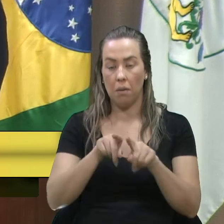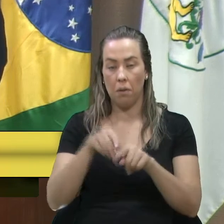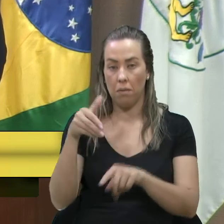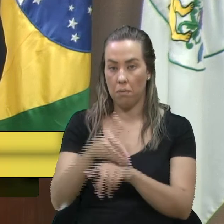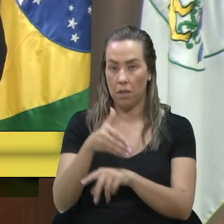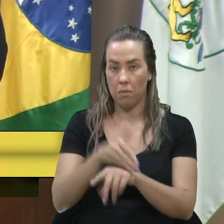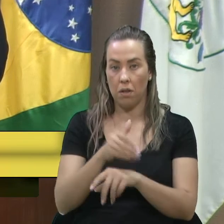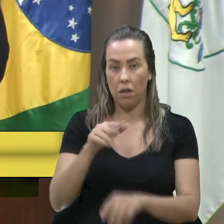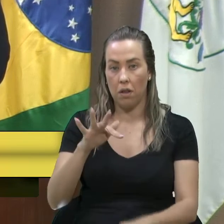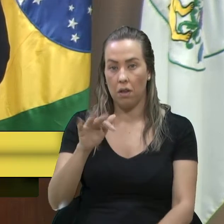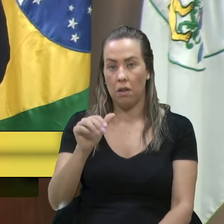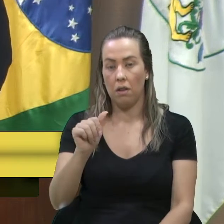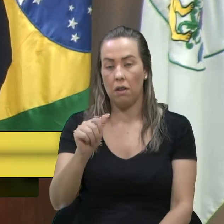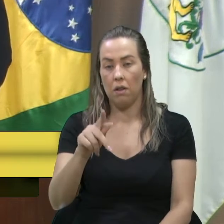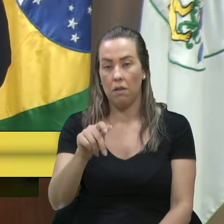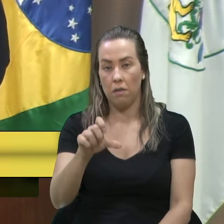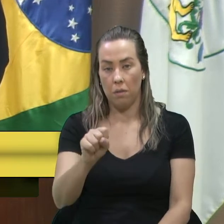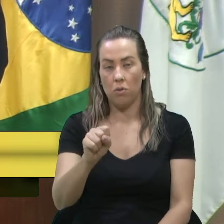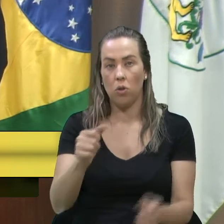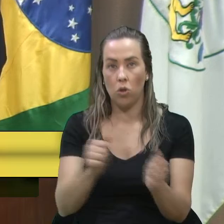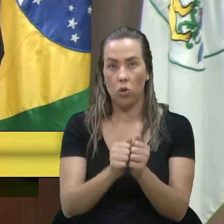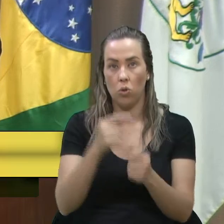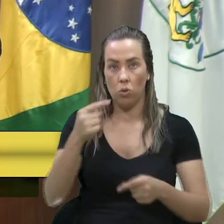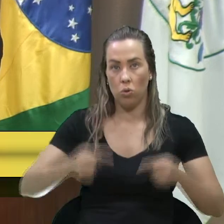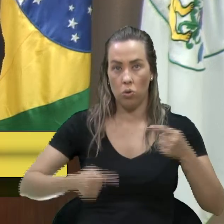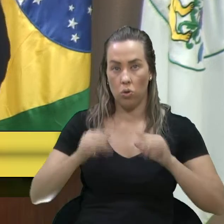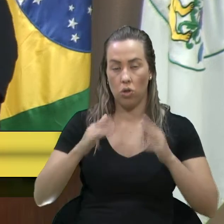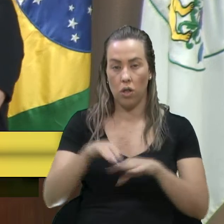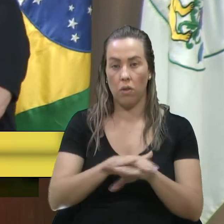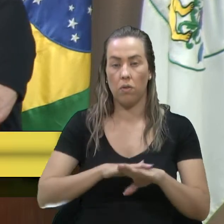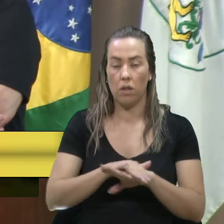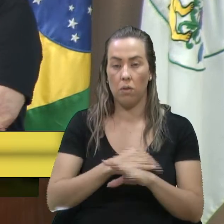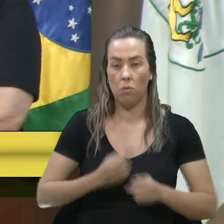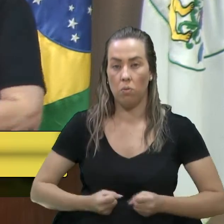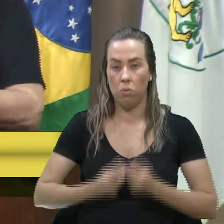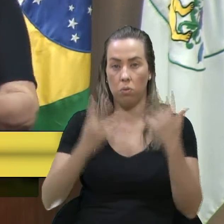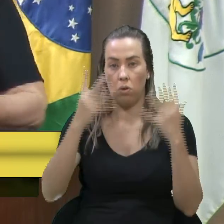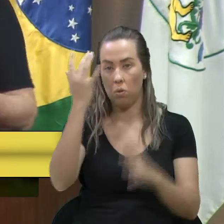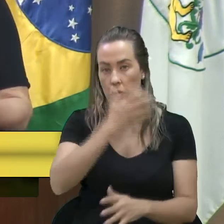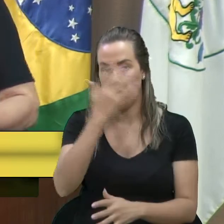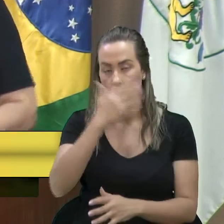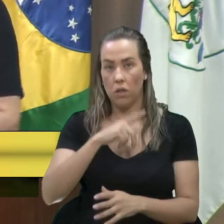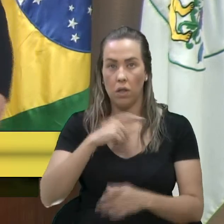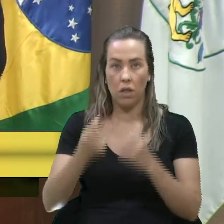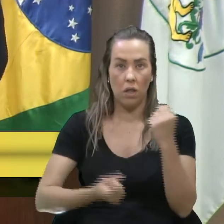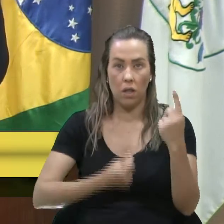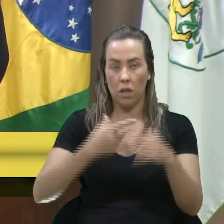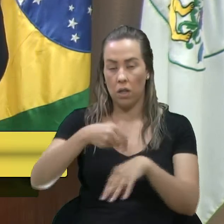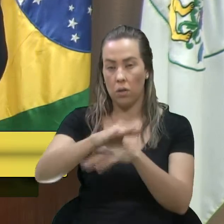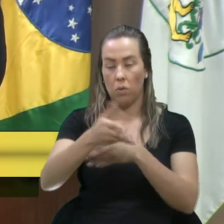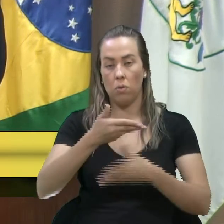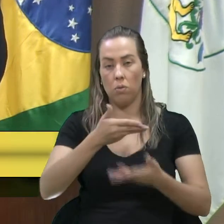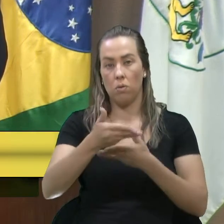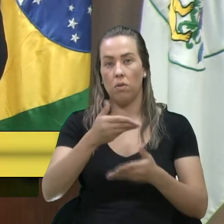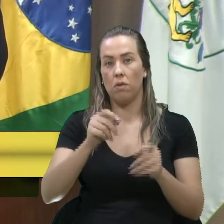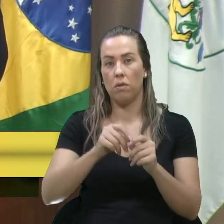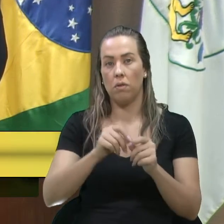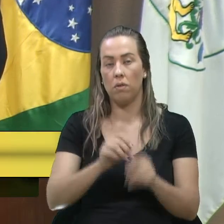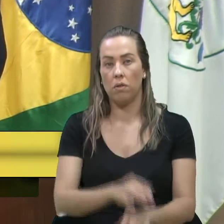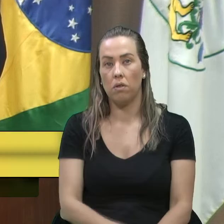participação no FAPES, e podemos junto discutir, já conversamos várias vezes com o prefeito, damos algumas sugestões de como